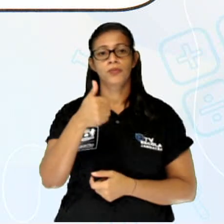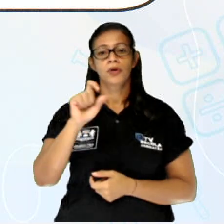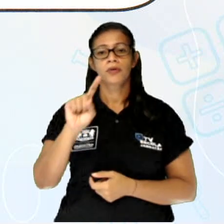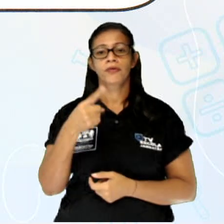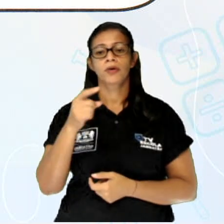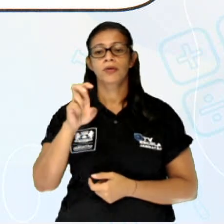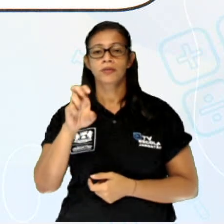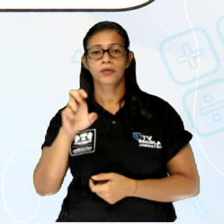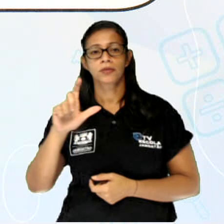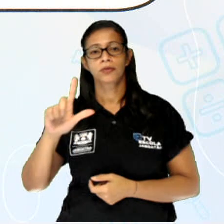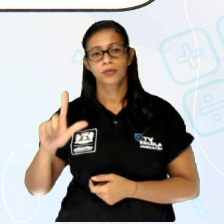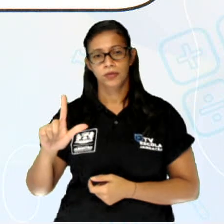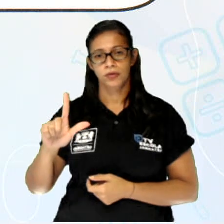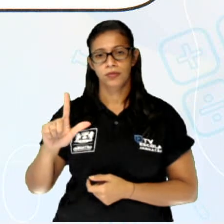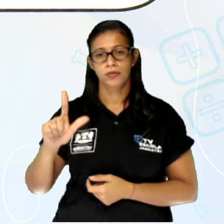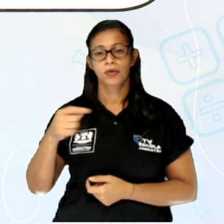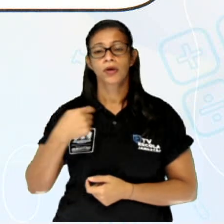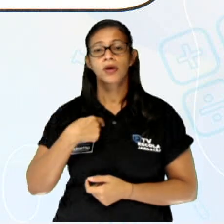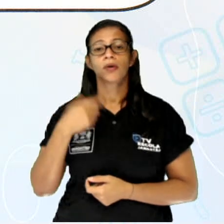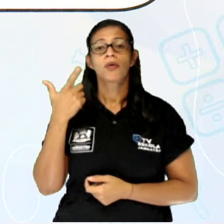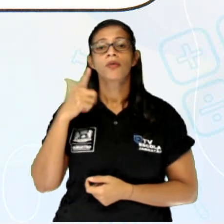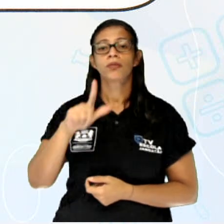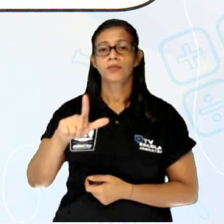consigo encher quantos copos de